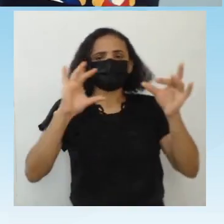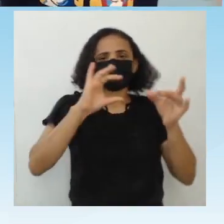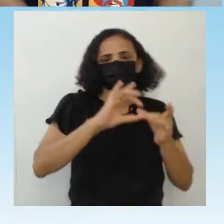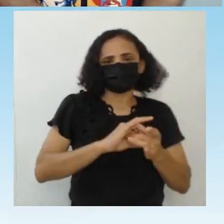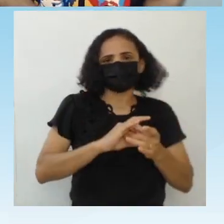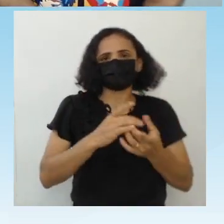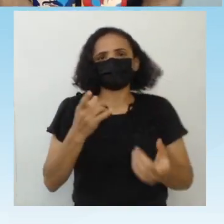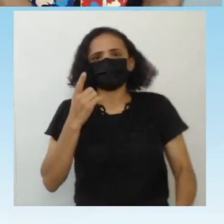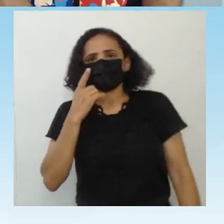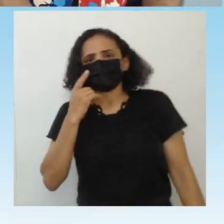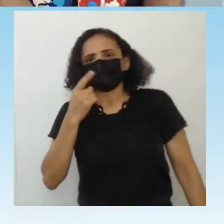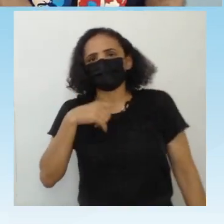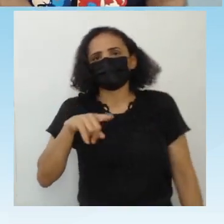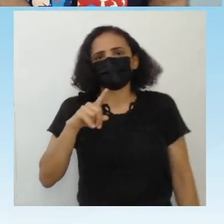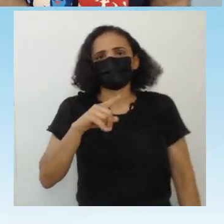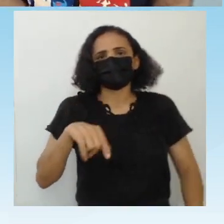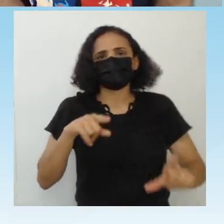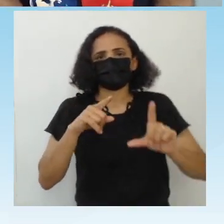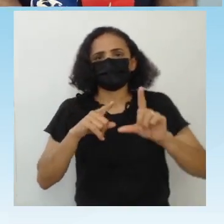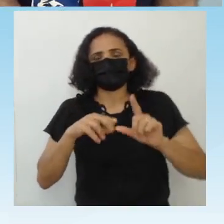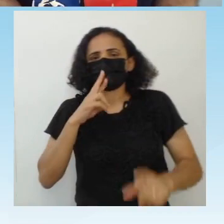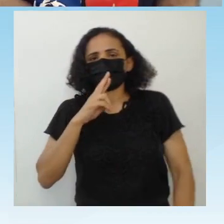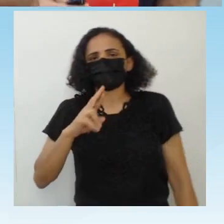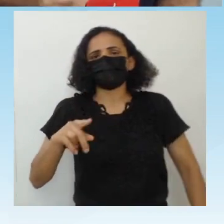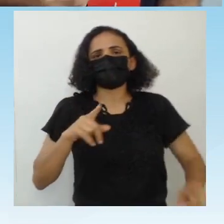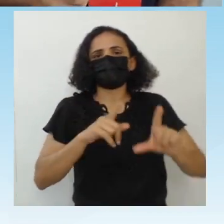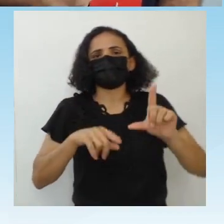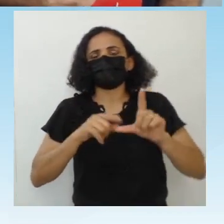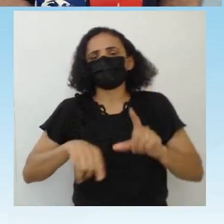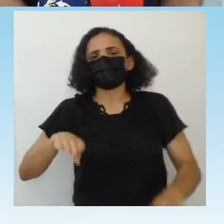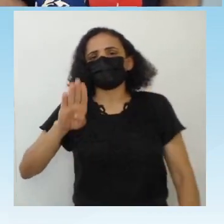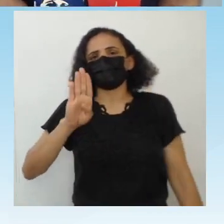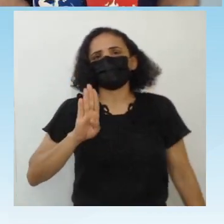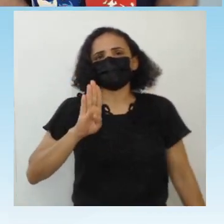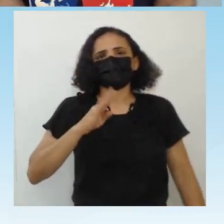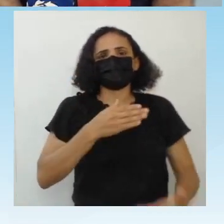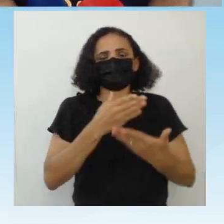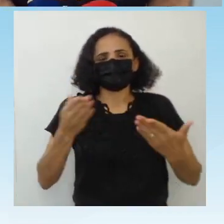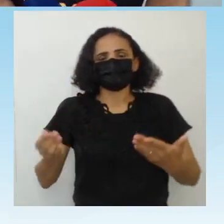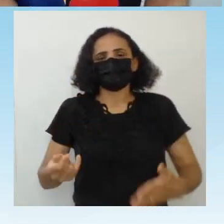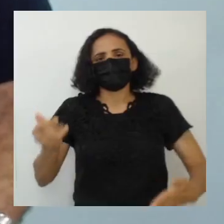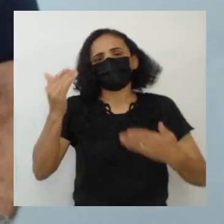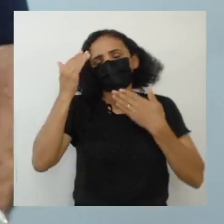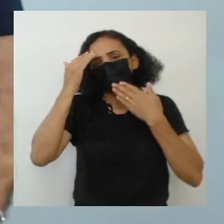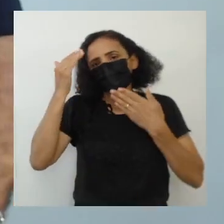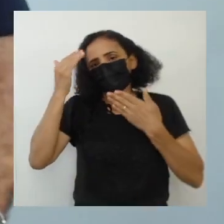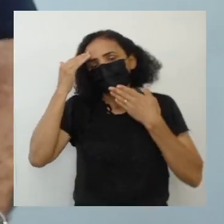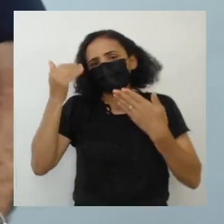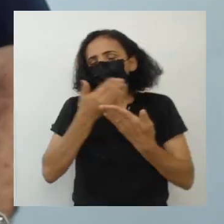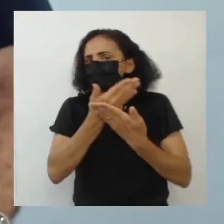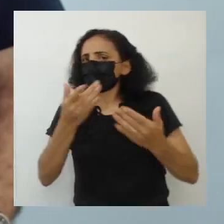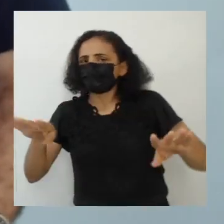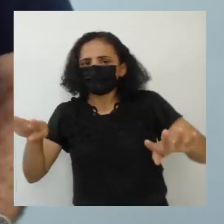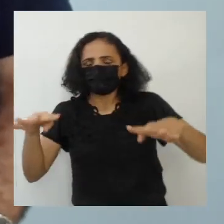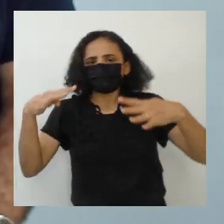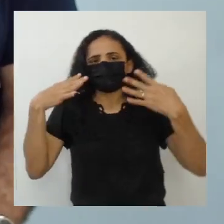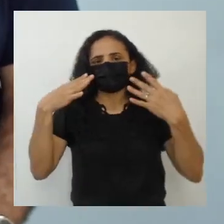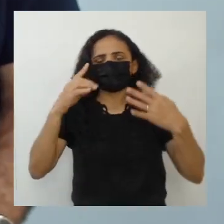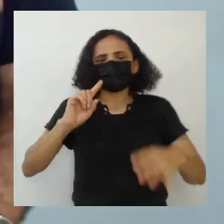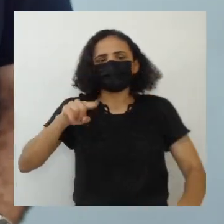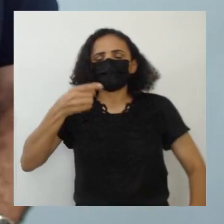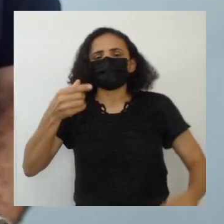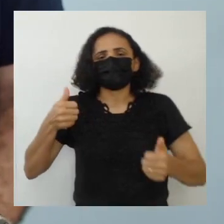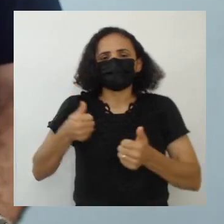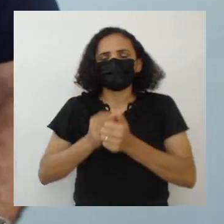Então fica aí pra gente a resposta, a letra B é a melhor resposta, ok? Muito obrigado pela atenção e